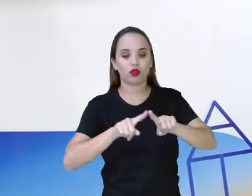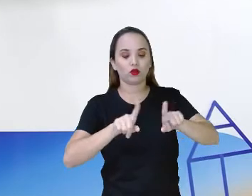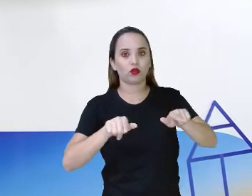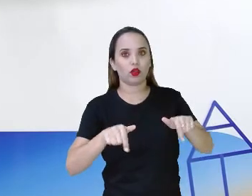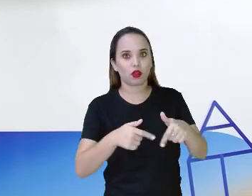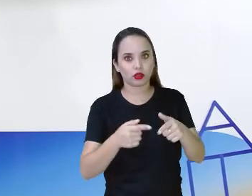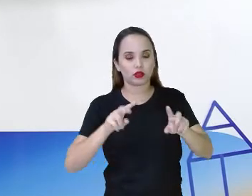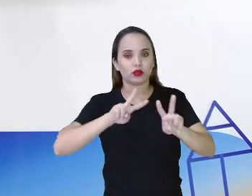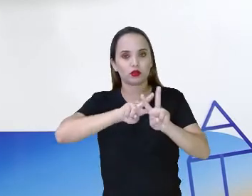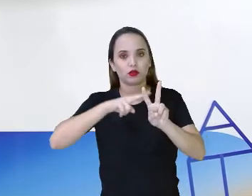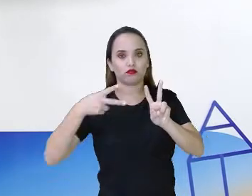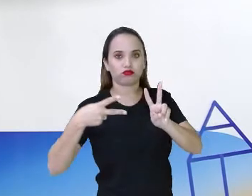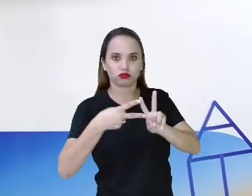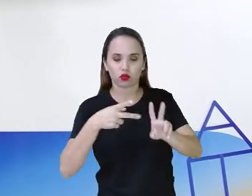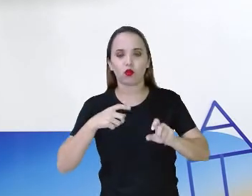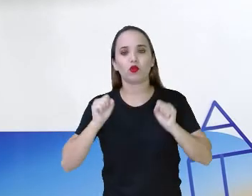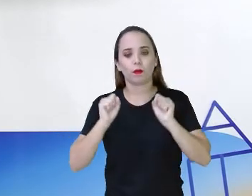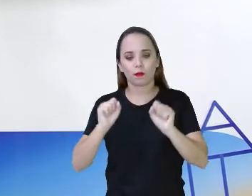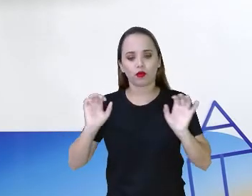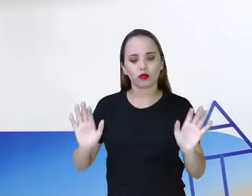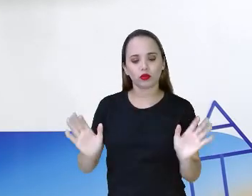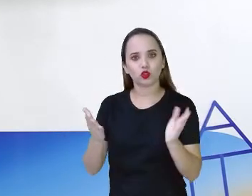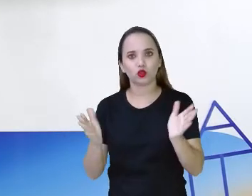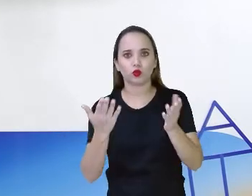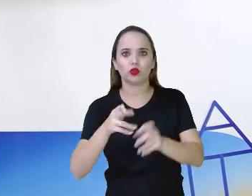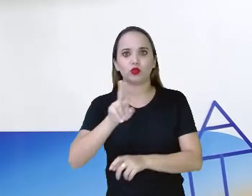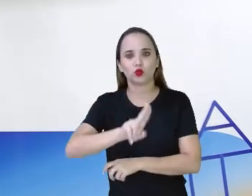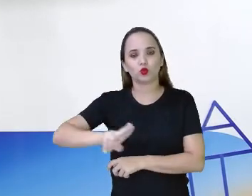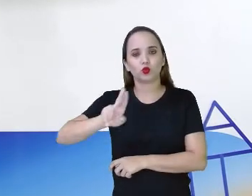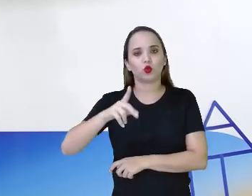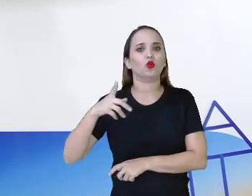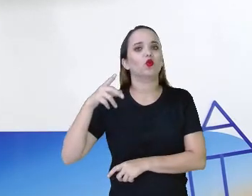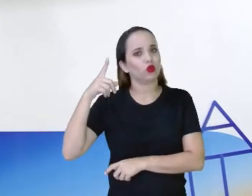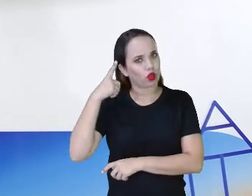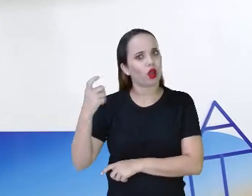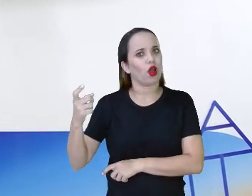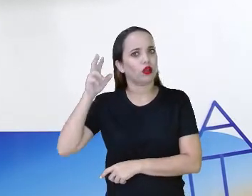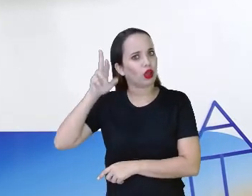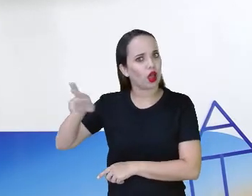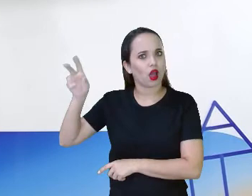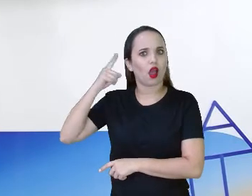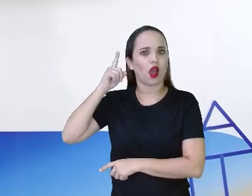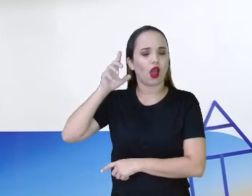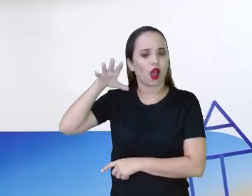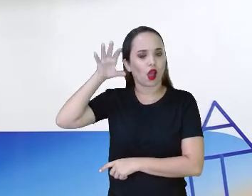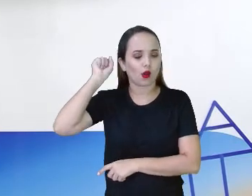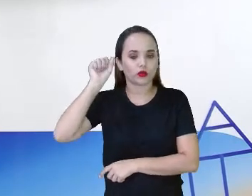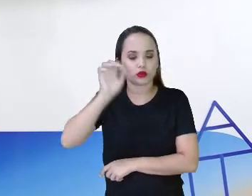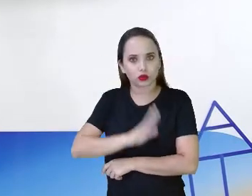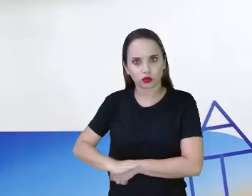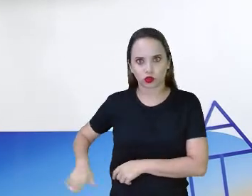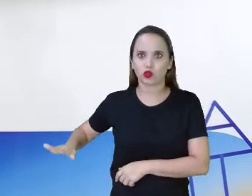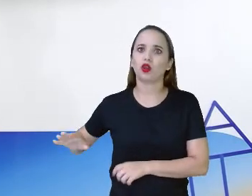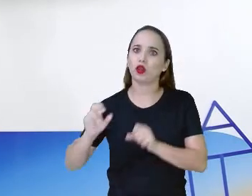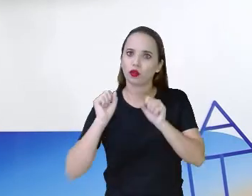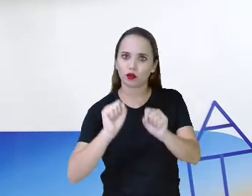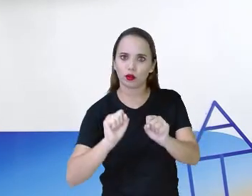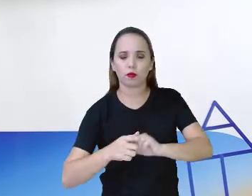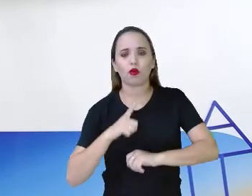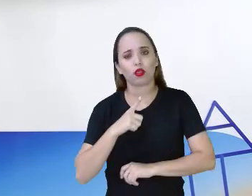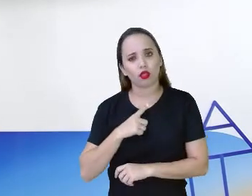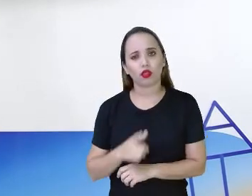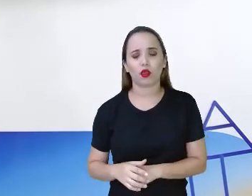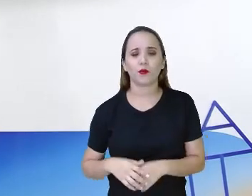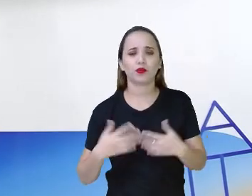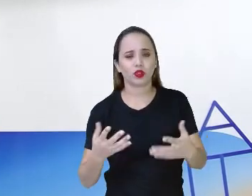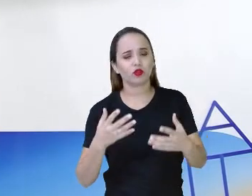fazer essa estimulação da audição, na audição das crianças, o que é muito importante. Vamos conhecer um pouco